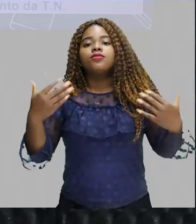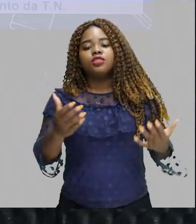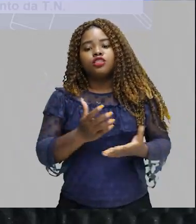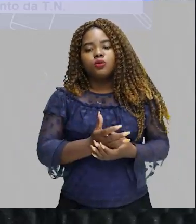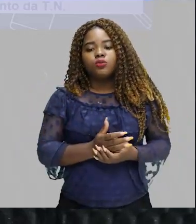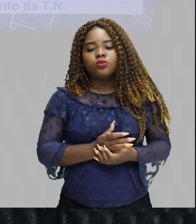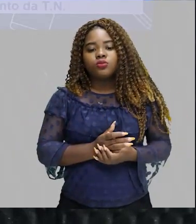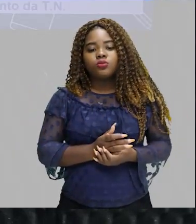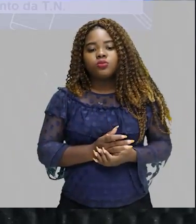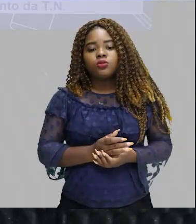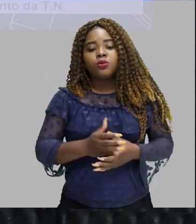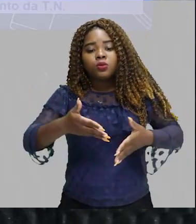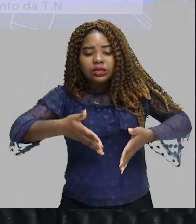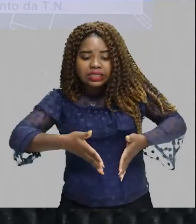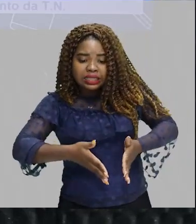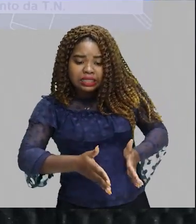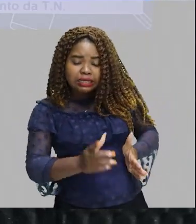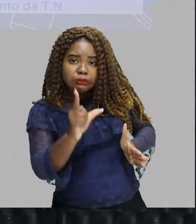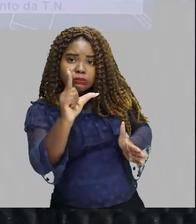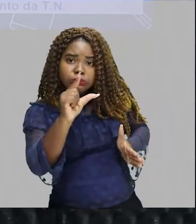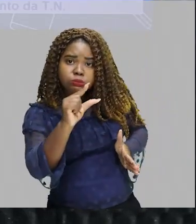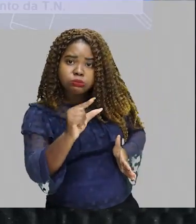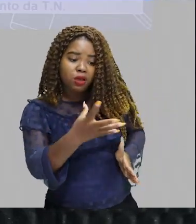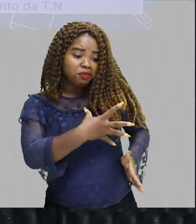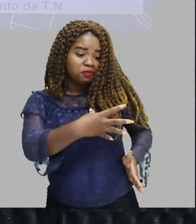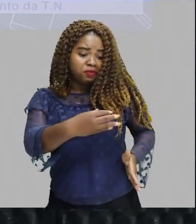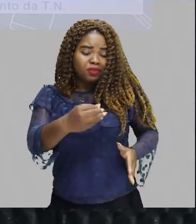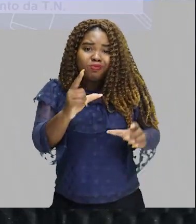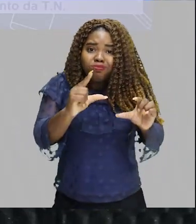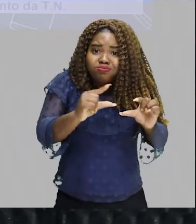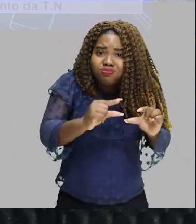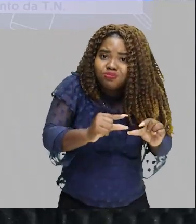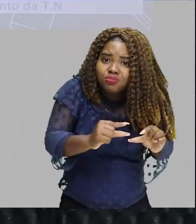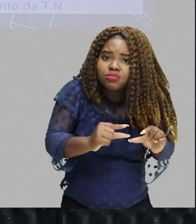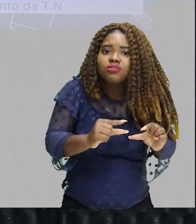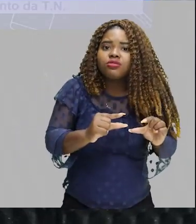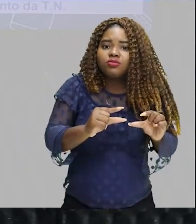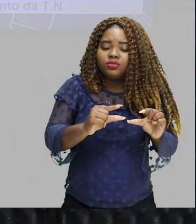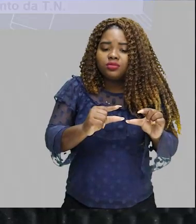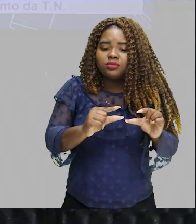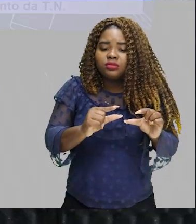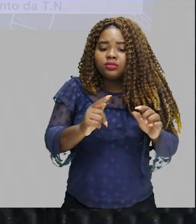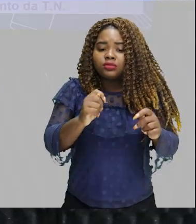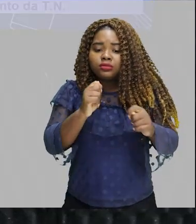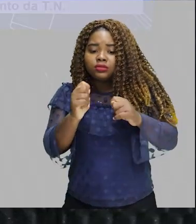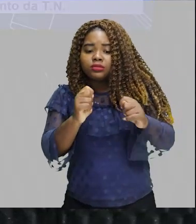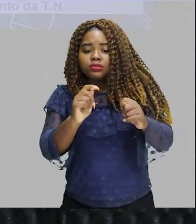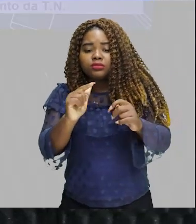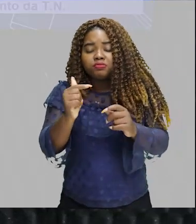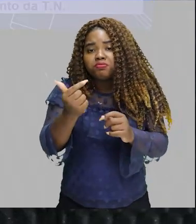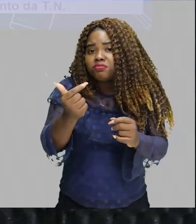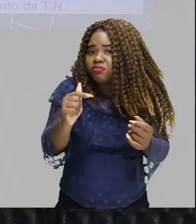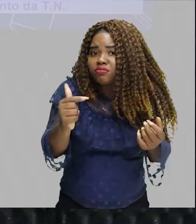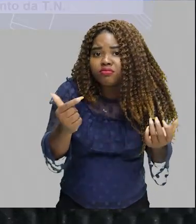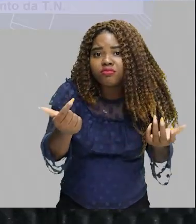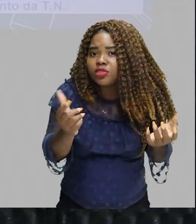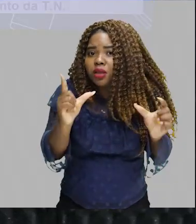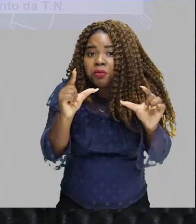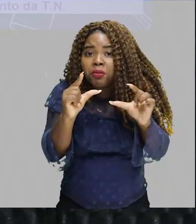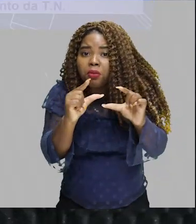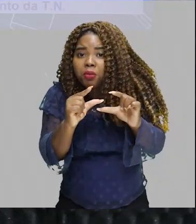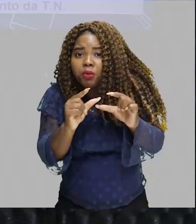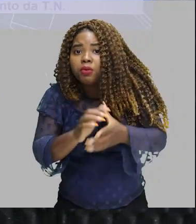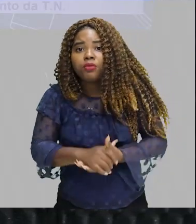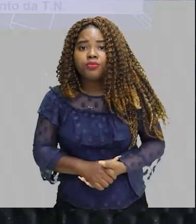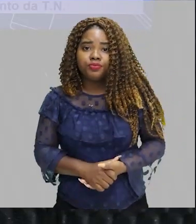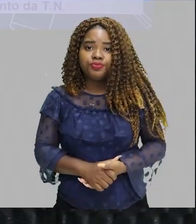de natalidade, a arrecadação está diminuindo, ou seja, cada vez menos se vem arrecadando. E com a queda da